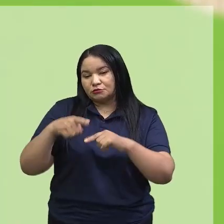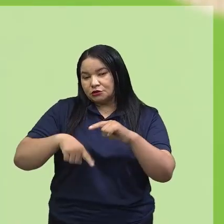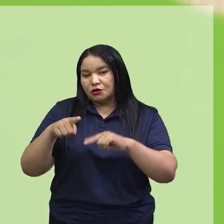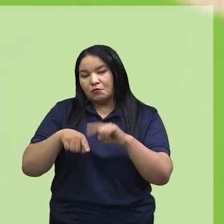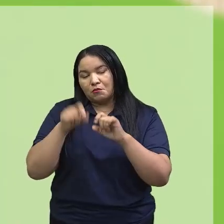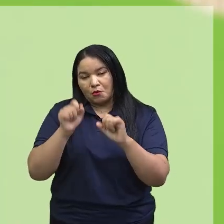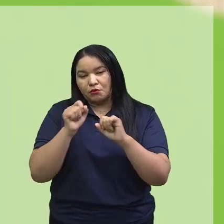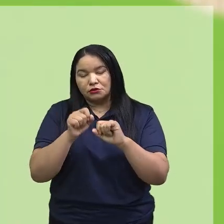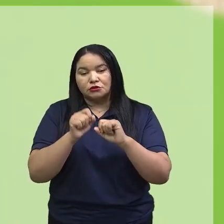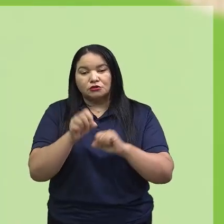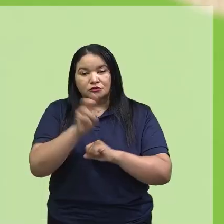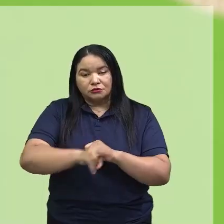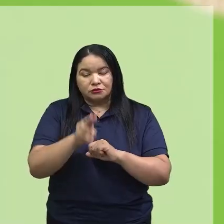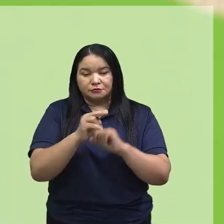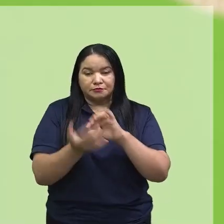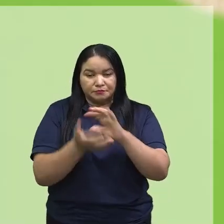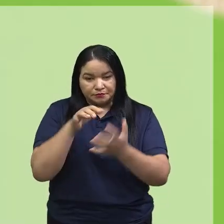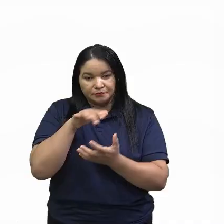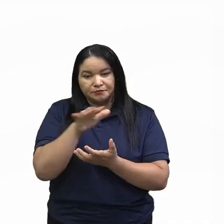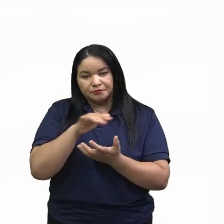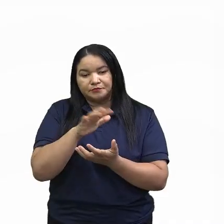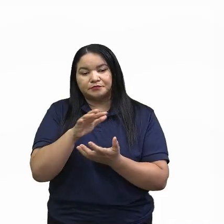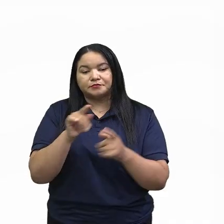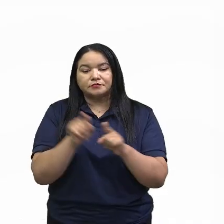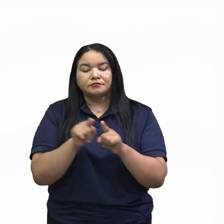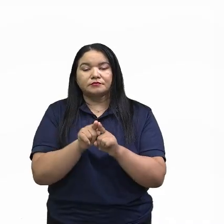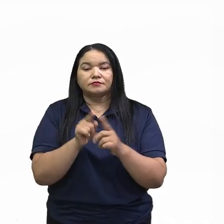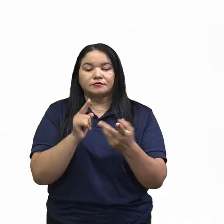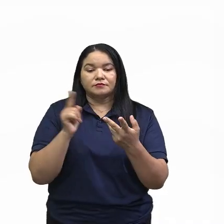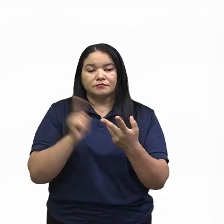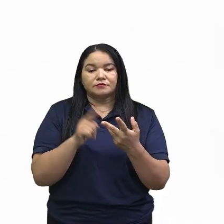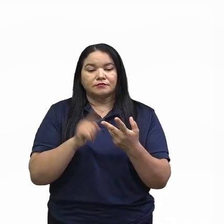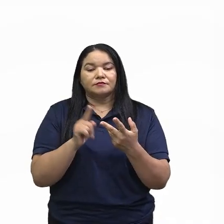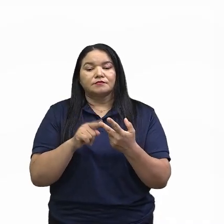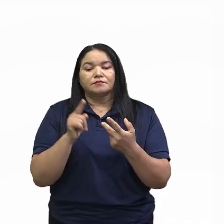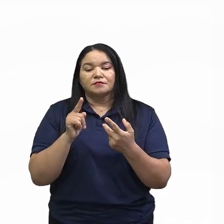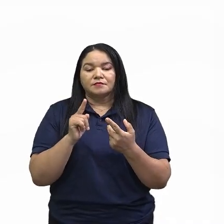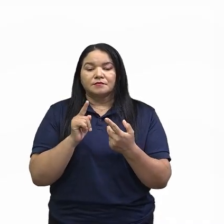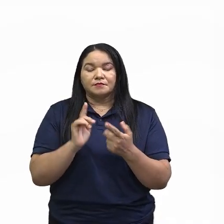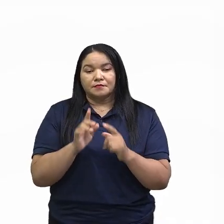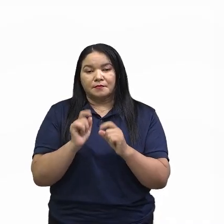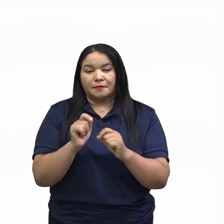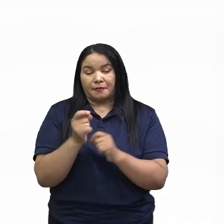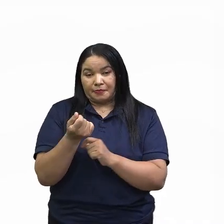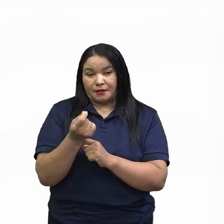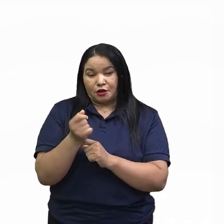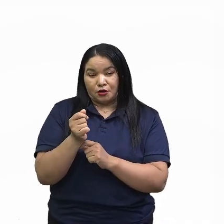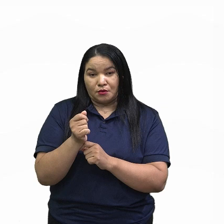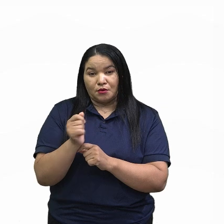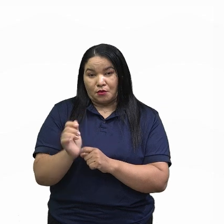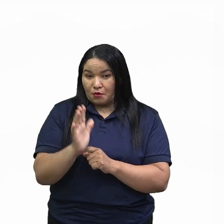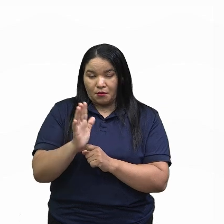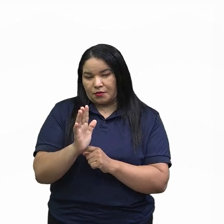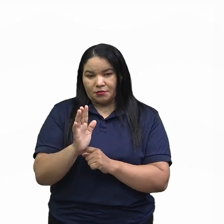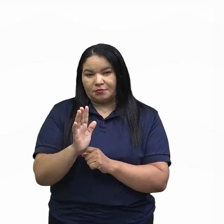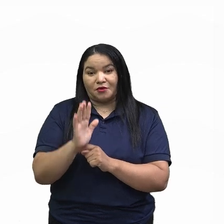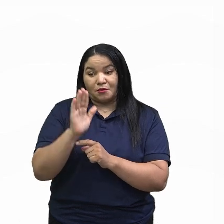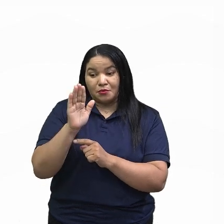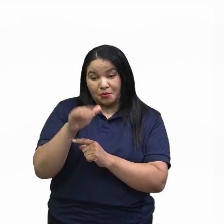ser usados como biomassa. Outra vantagem é o baixo custo, né? Porque é